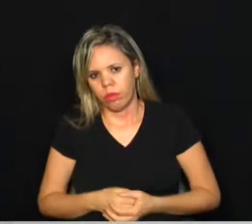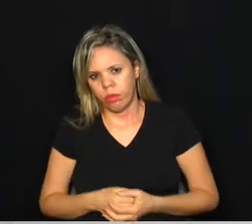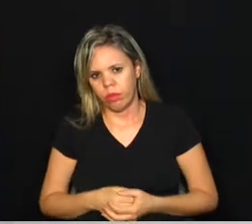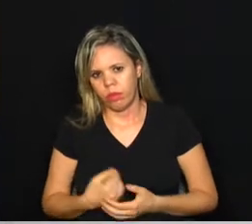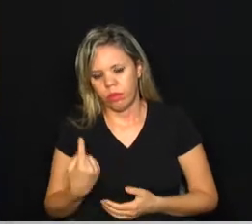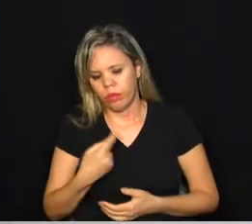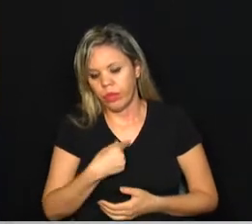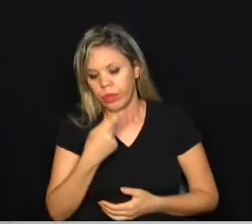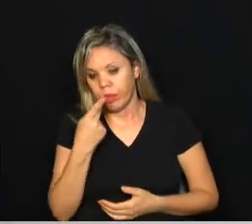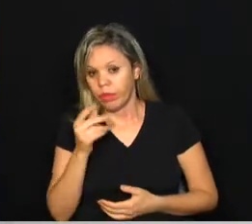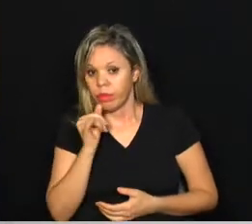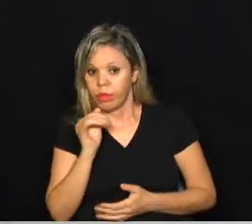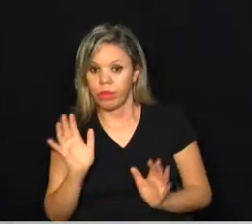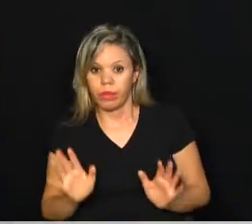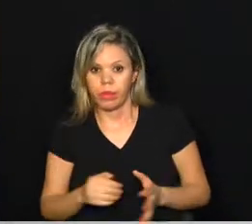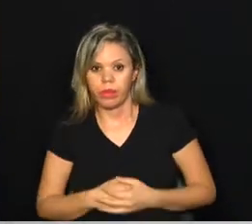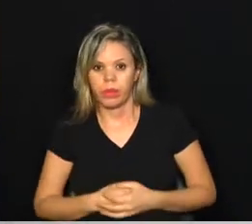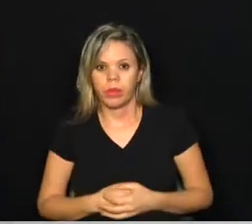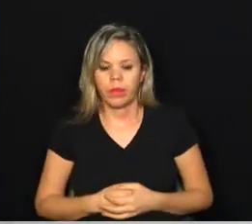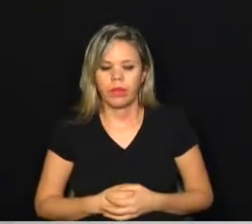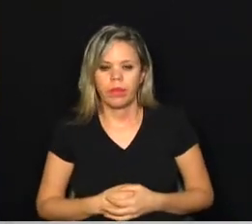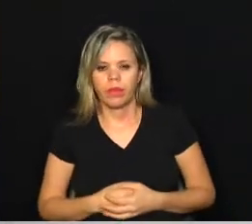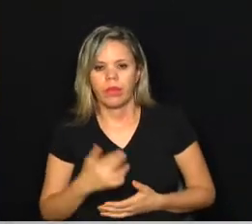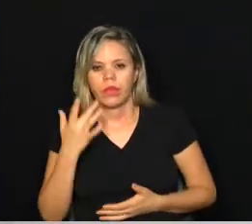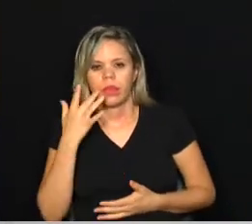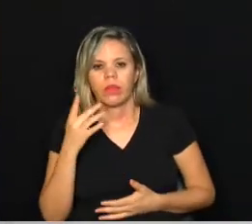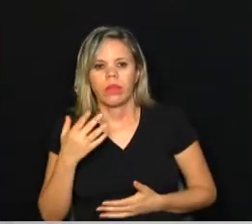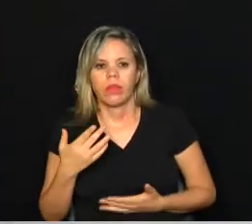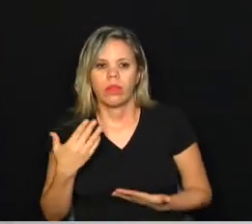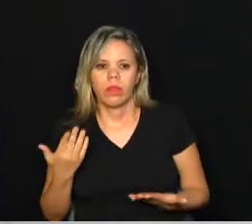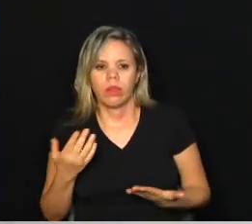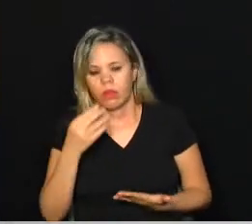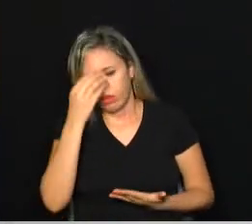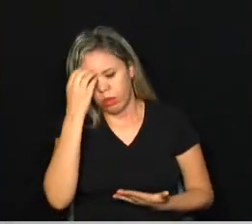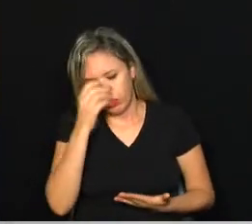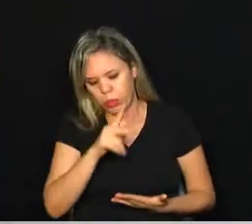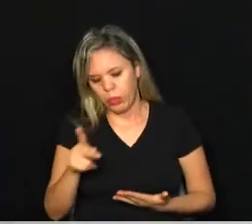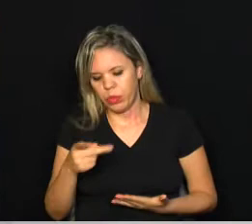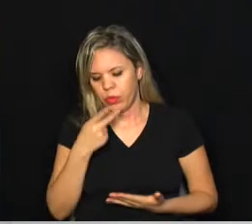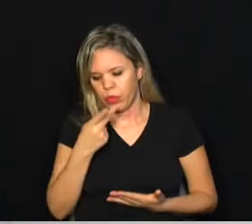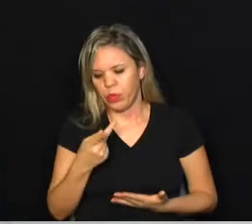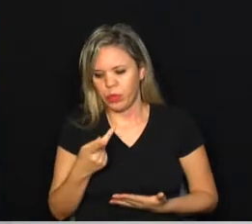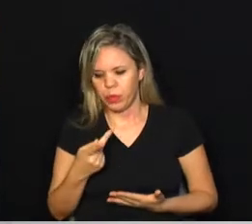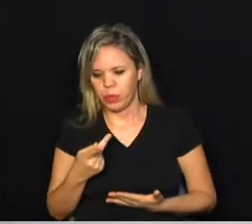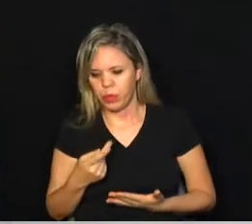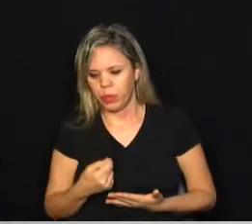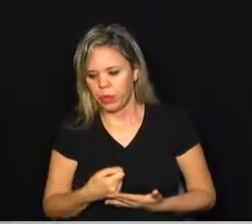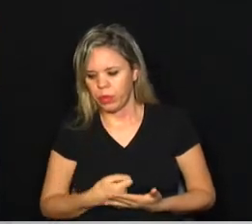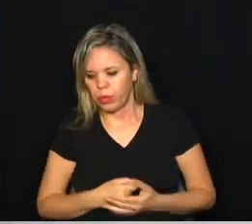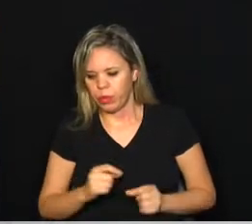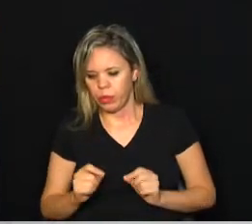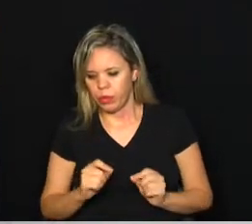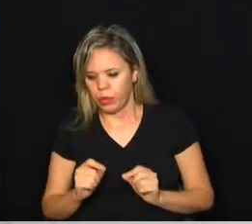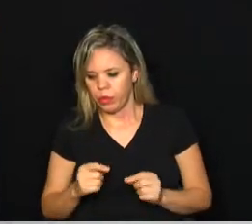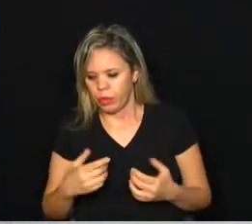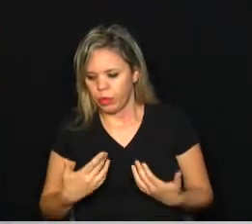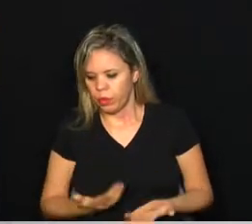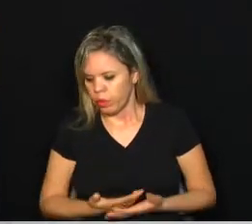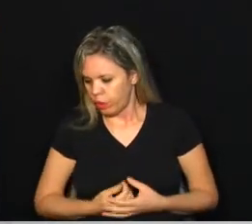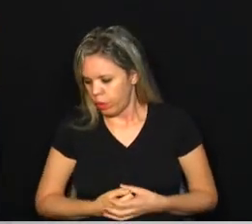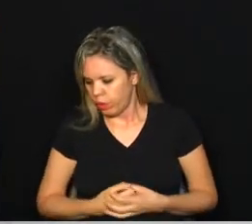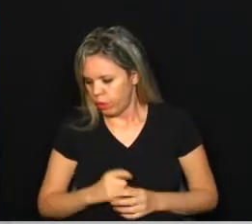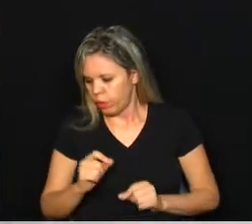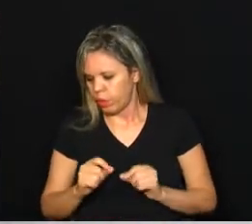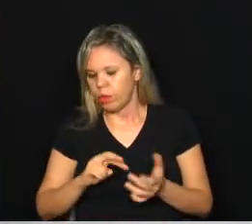gente fala, e daí eu acho que é disso que o professor Newton tem bastante propriedade para falar, né, o que